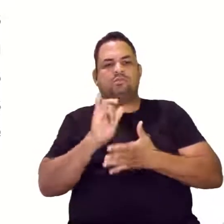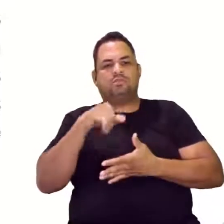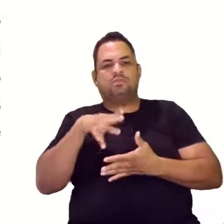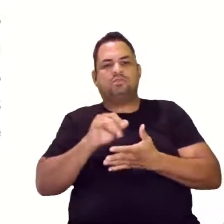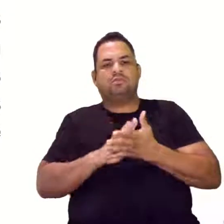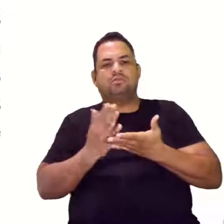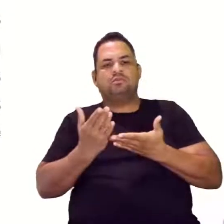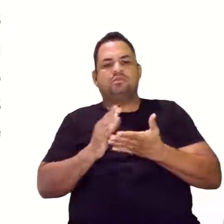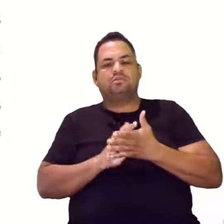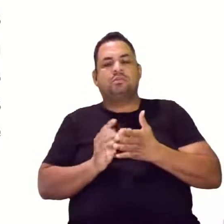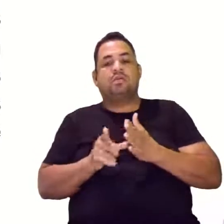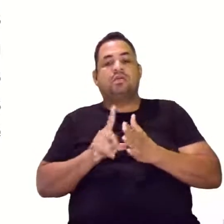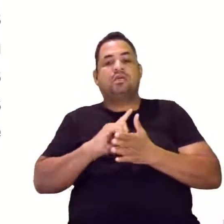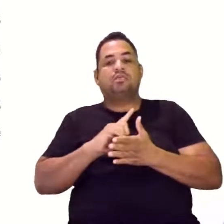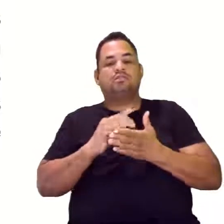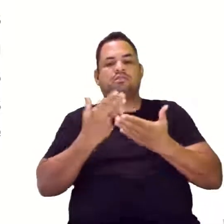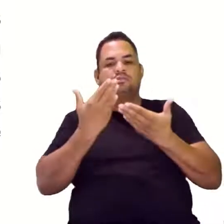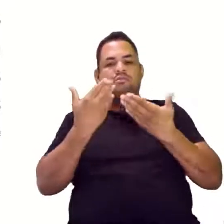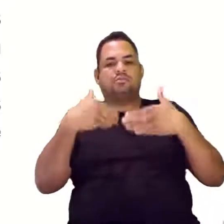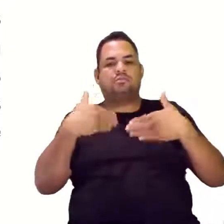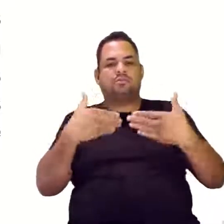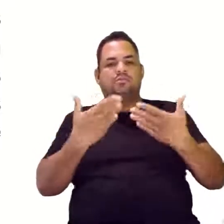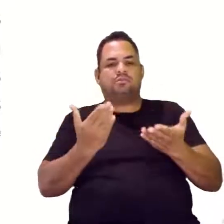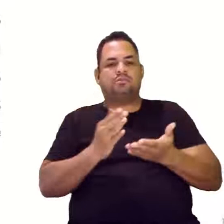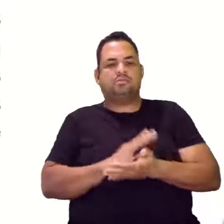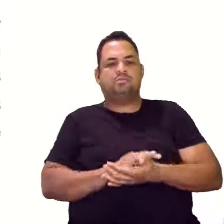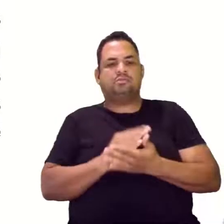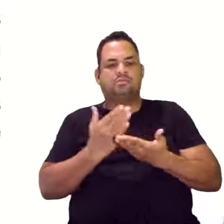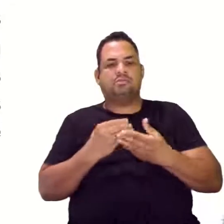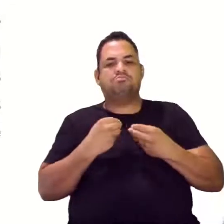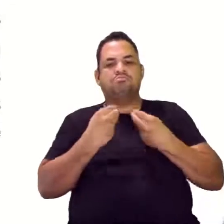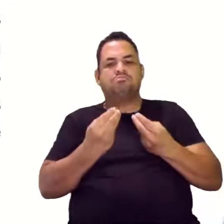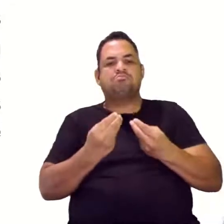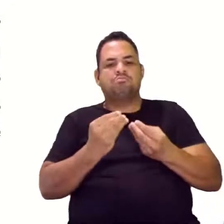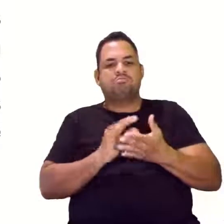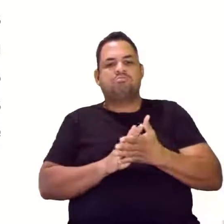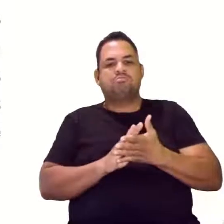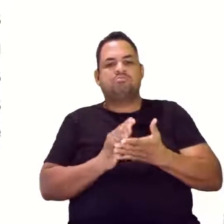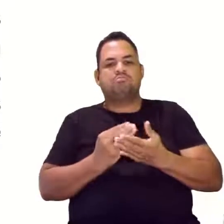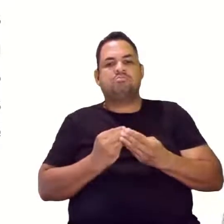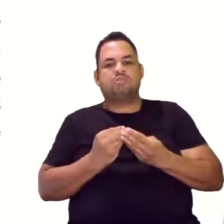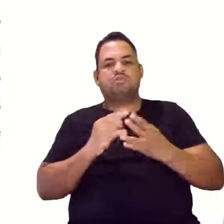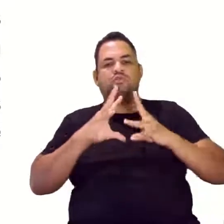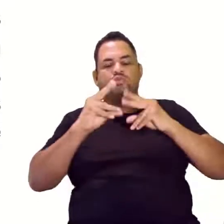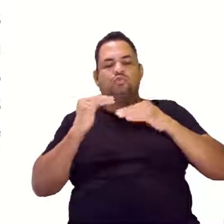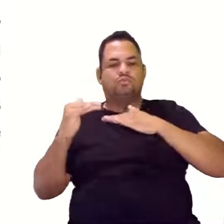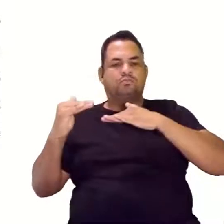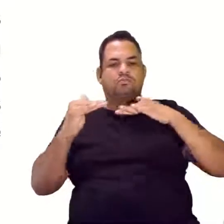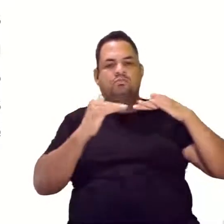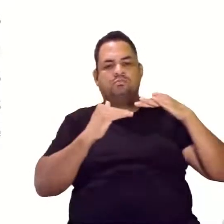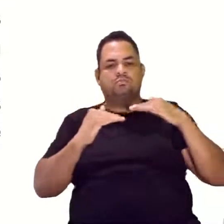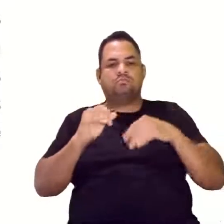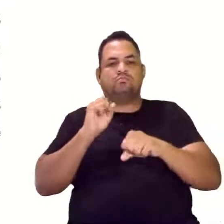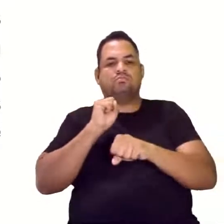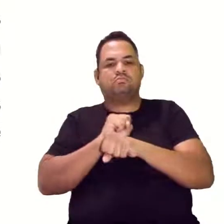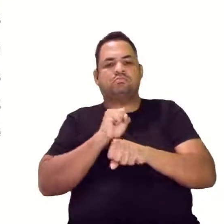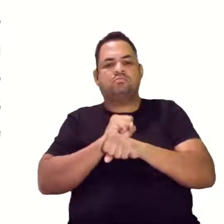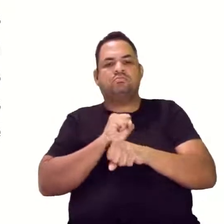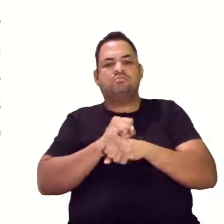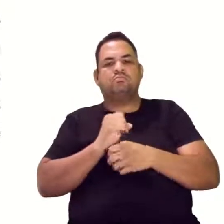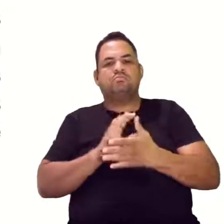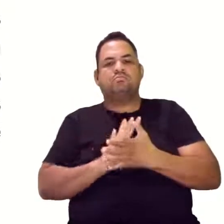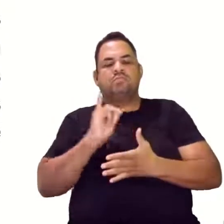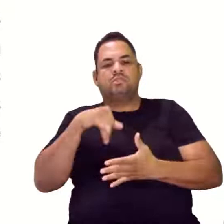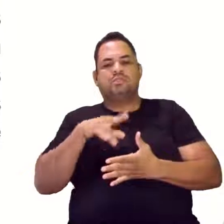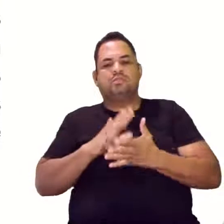INEP. Vão para o pré-teste. Só ficam disponíveis para compor esse banco as que atenderem todos os parâmetros esperados pelo